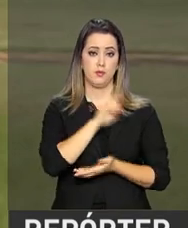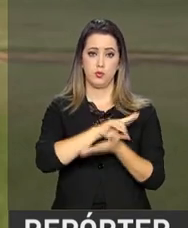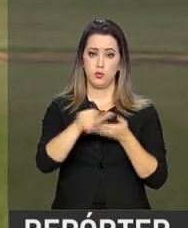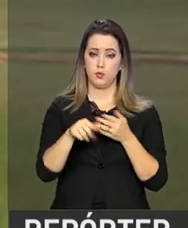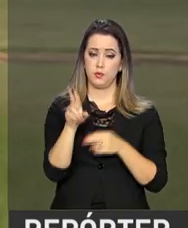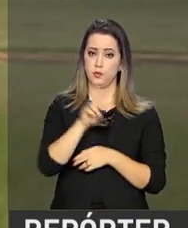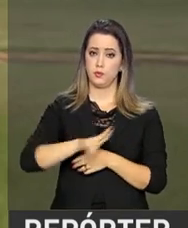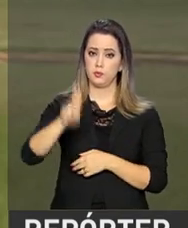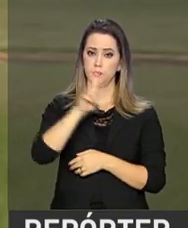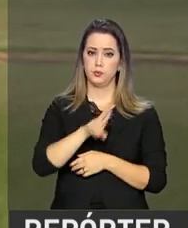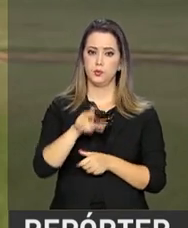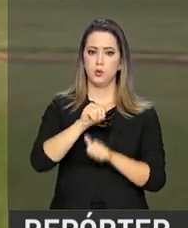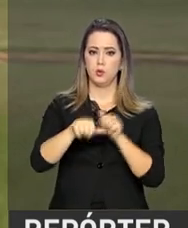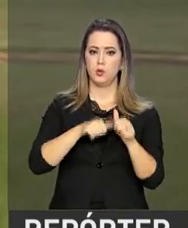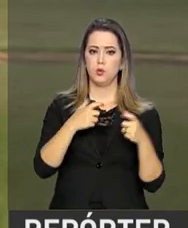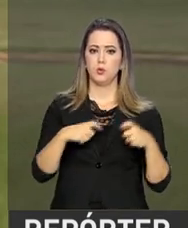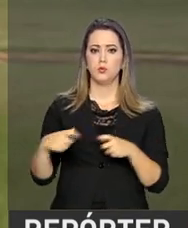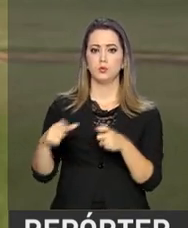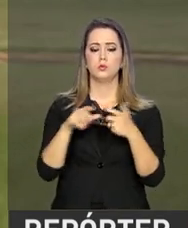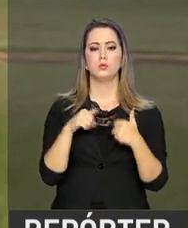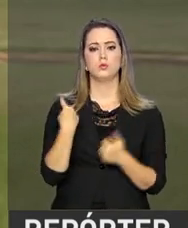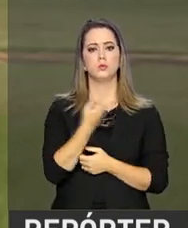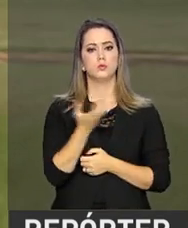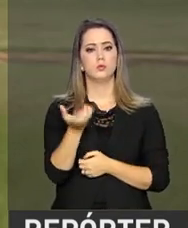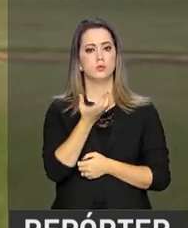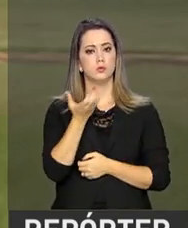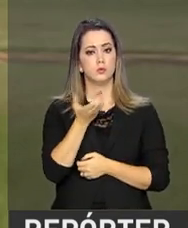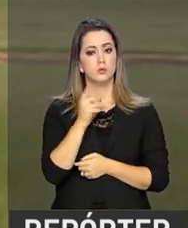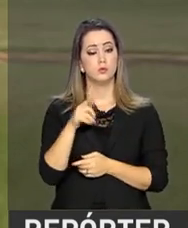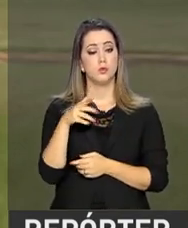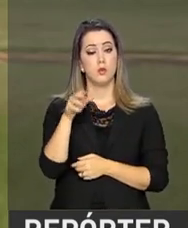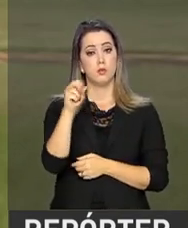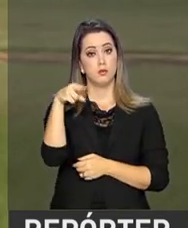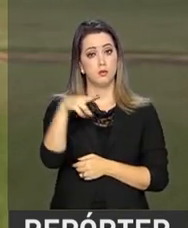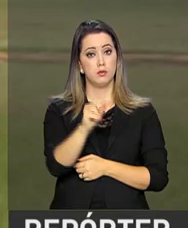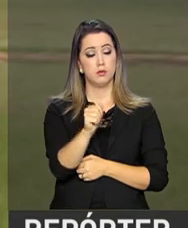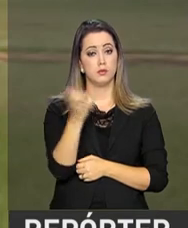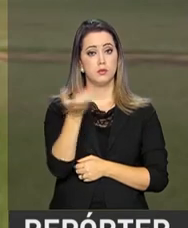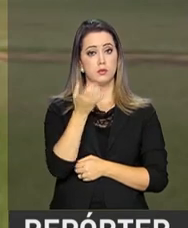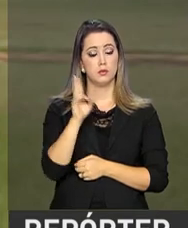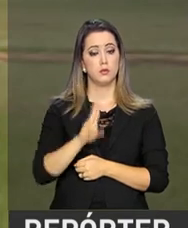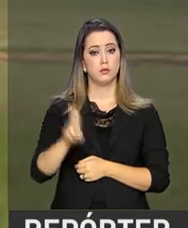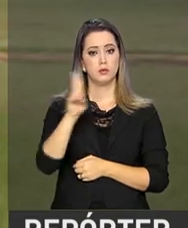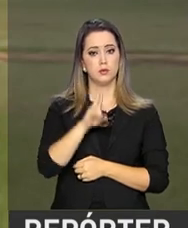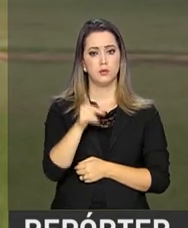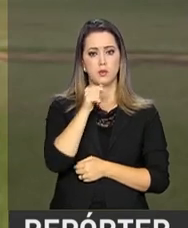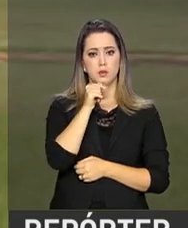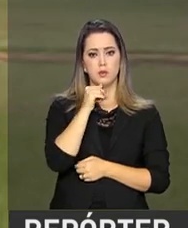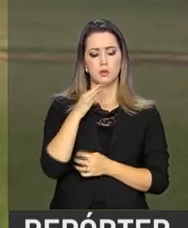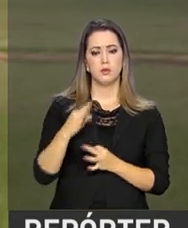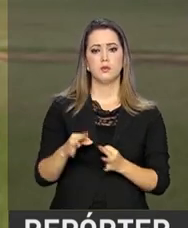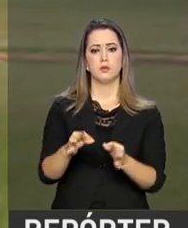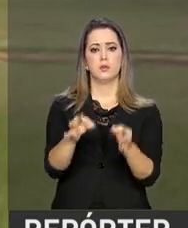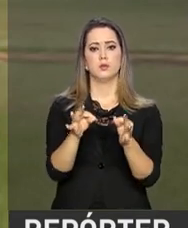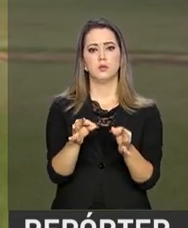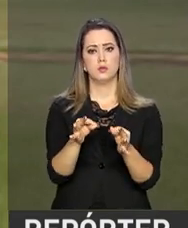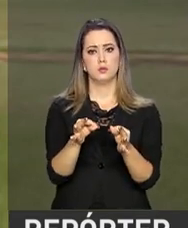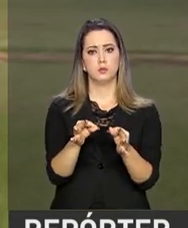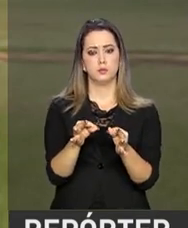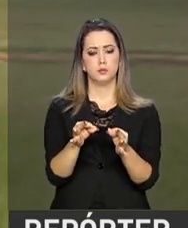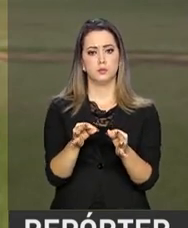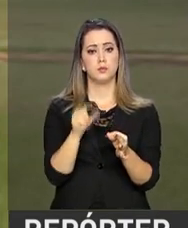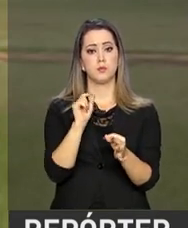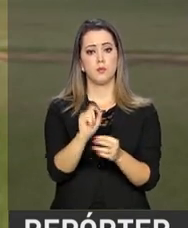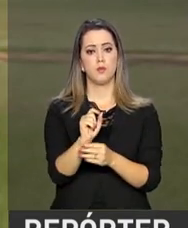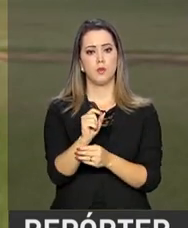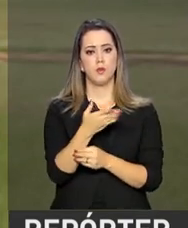modelos adaptados àquelas regiões e nós queremos, a ANA quer incentivar, né, o uso dessas tecnologias